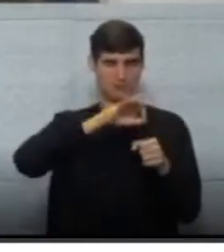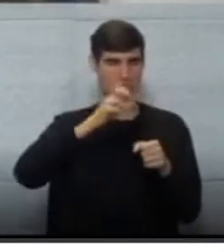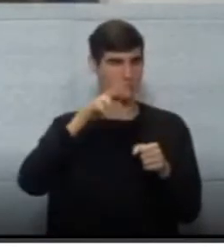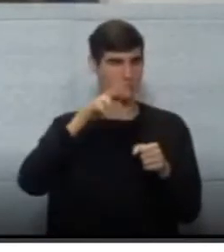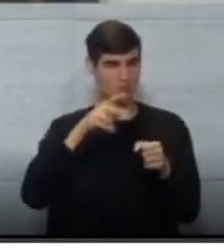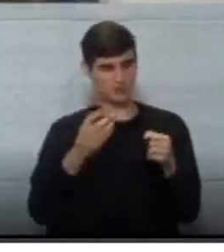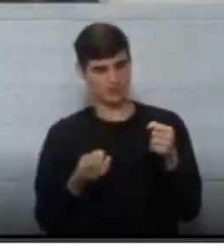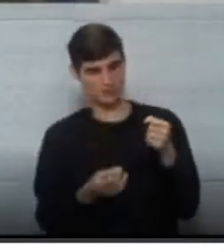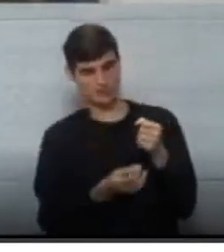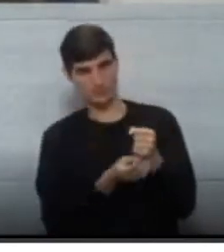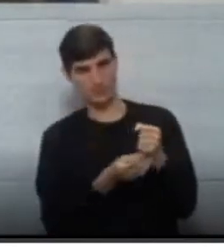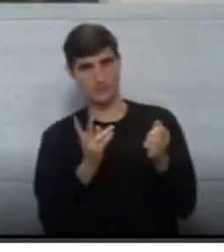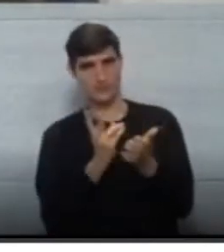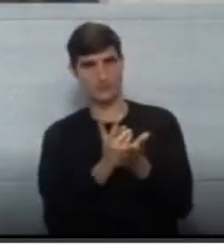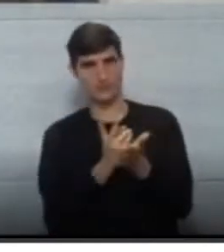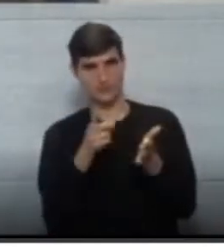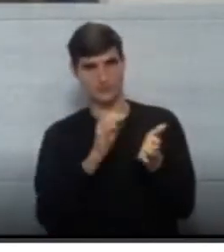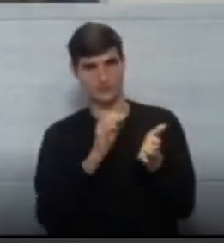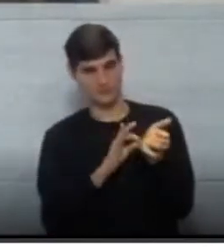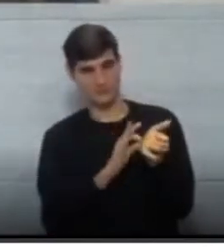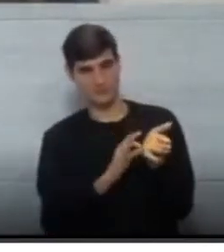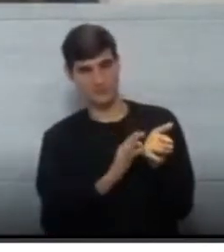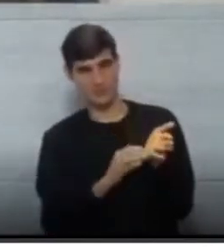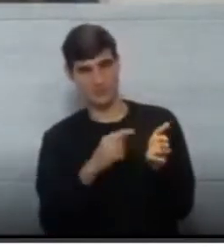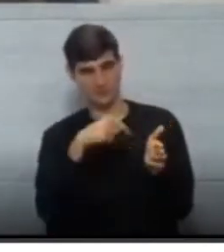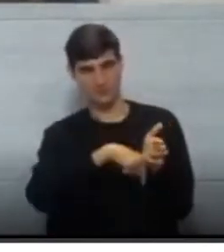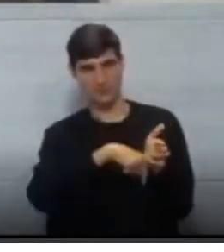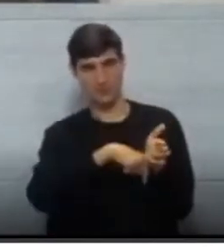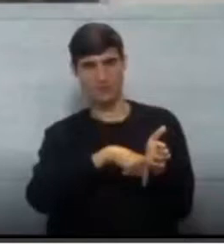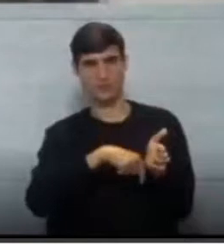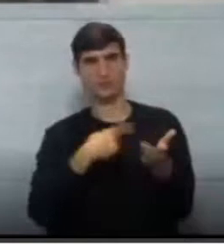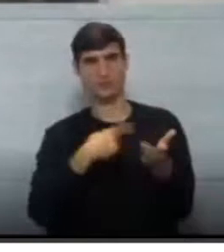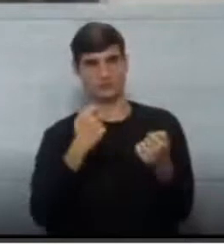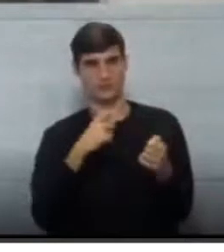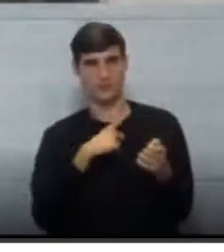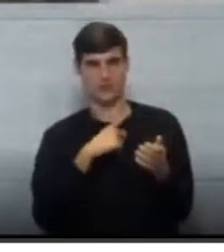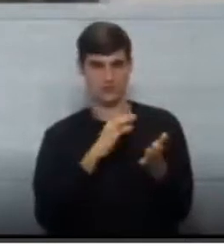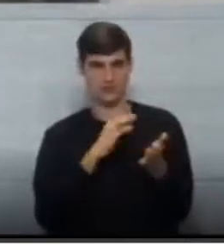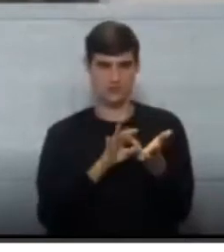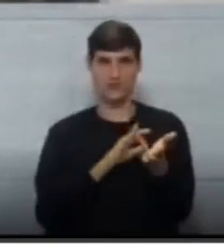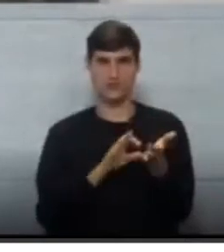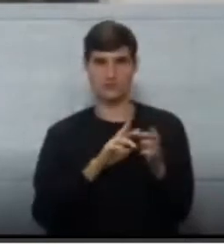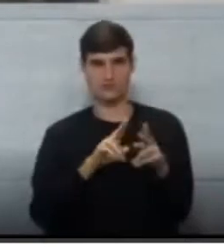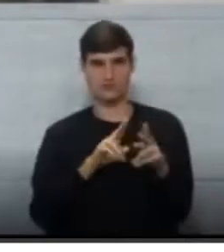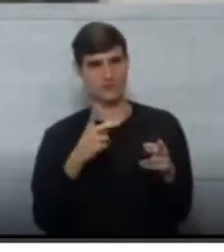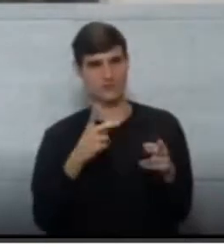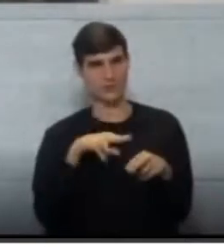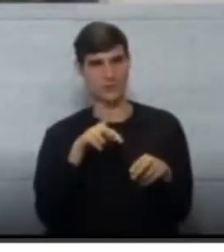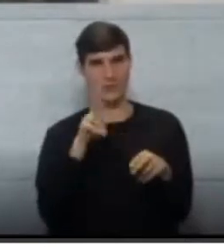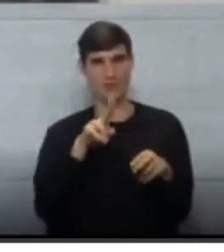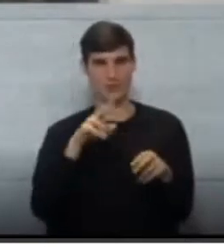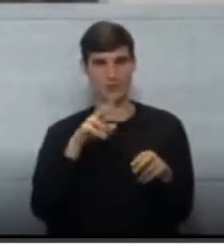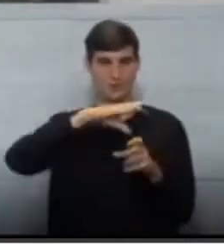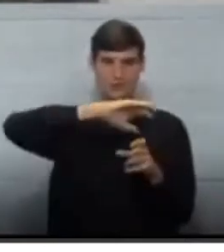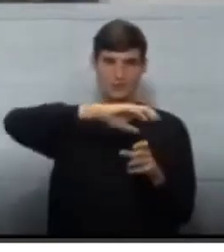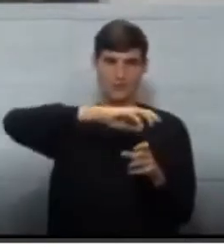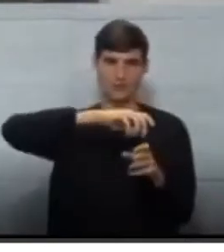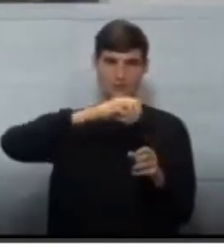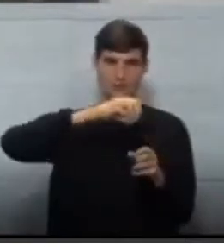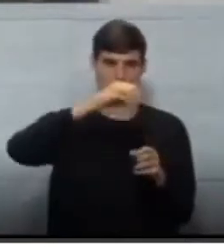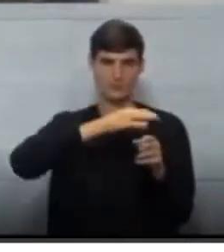pode mudar de local, ainda mais se a gente for fazer marcações, e isso pode mudar essas marcações de local. Sempre